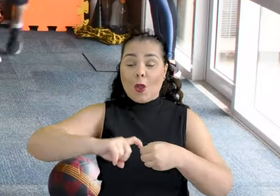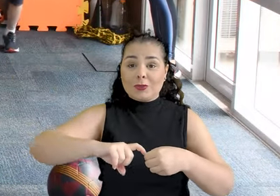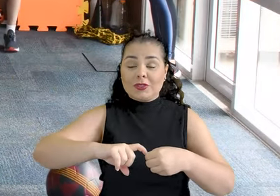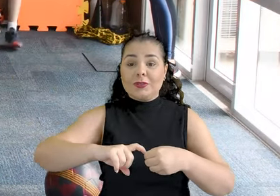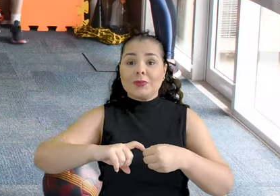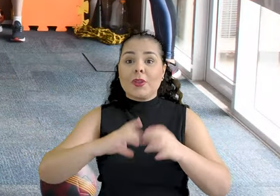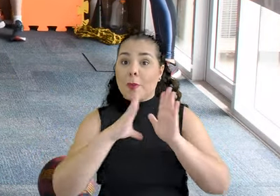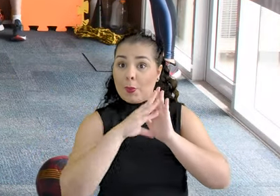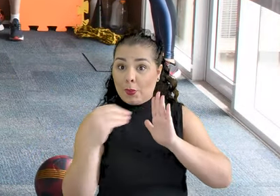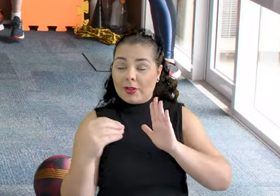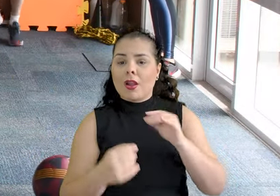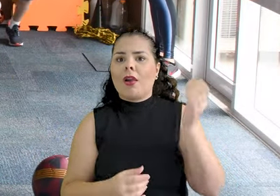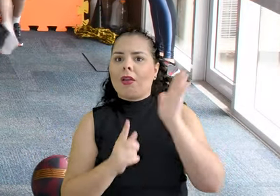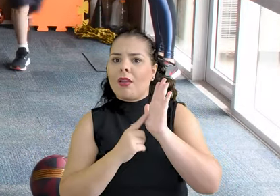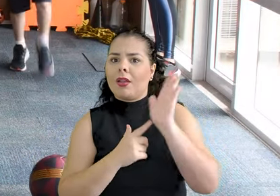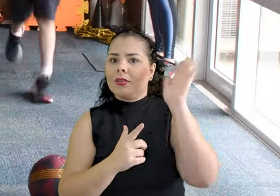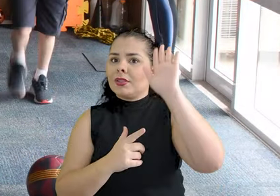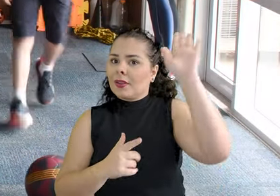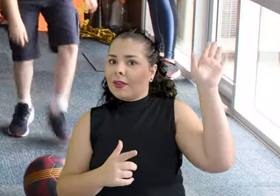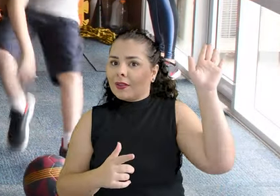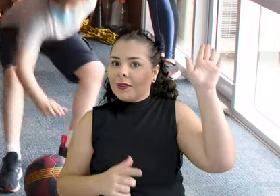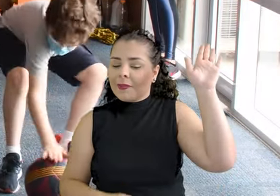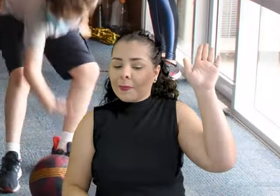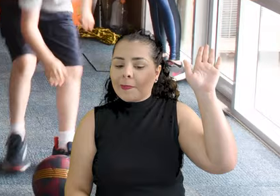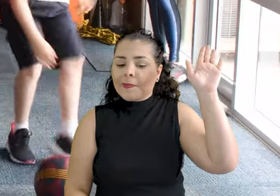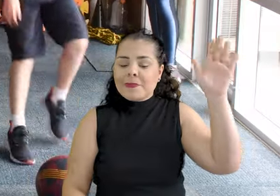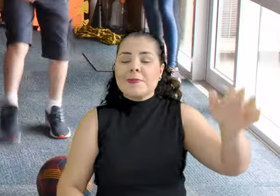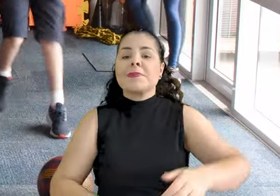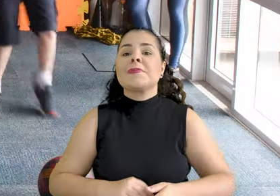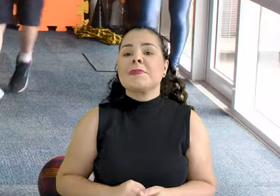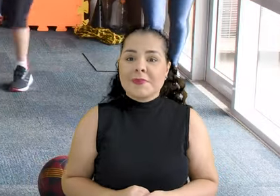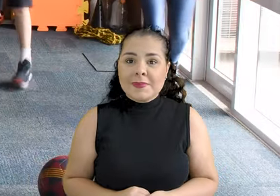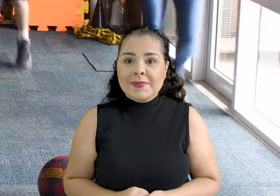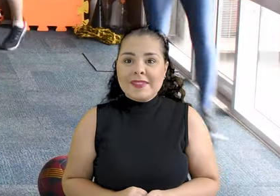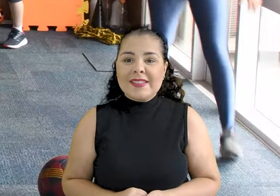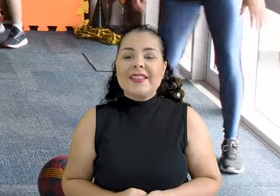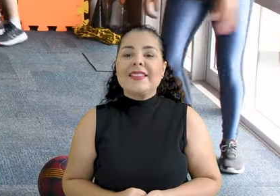Volta. Mão esquerda.